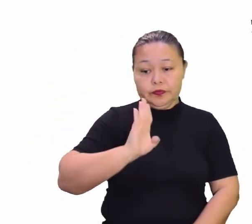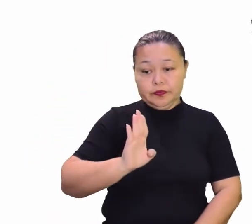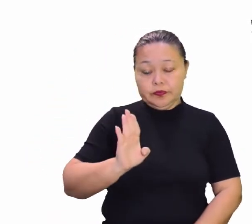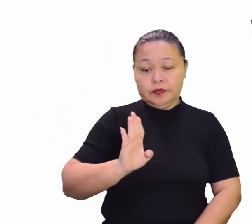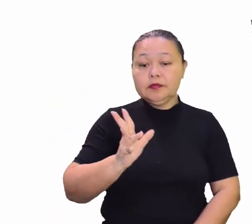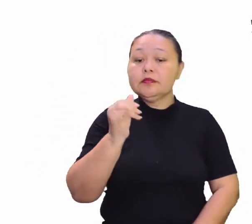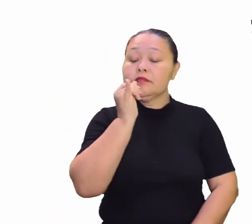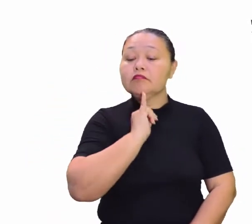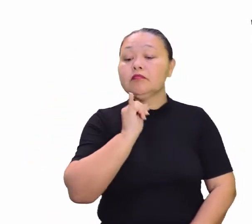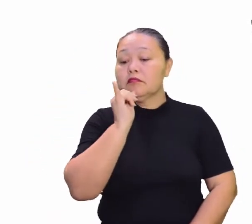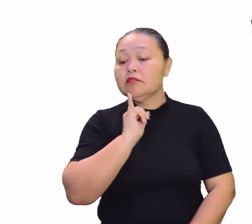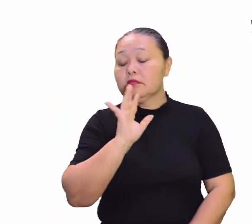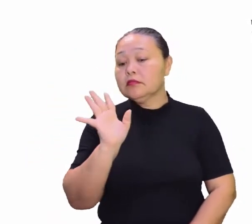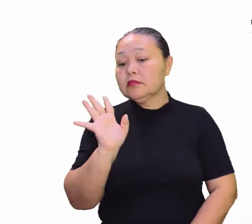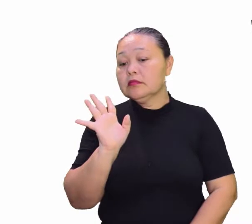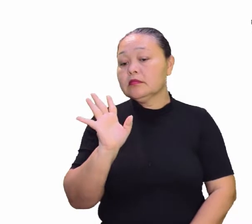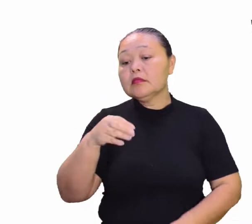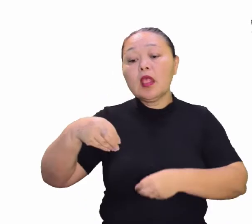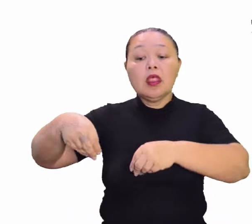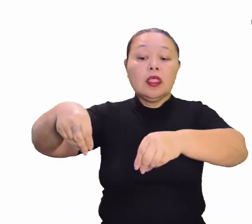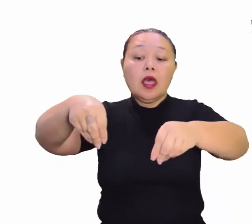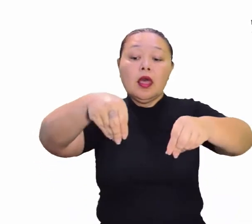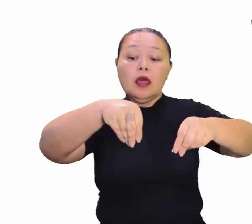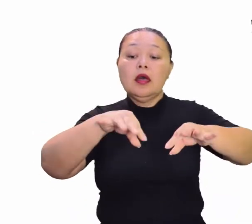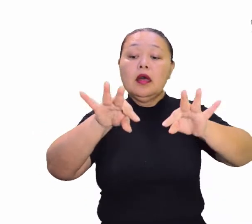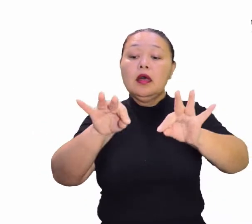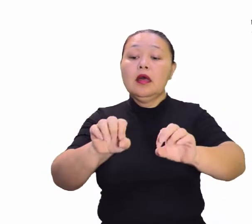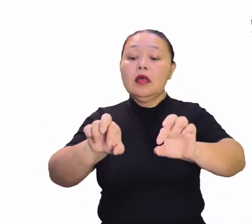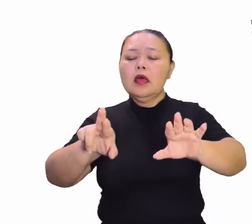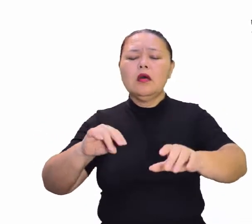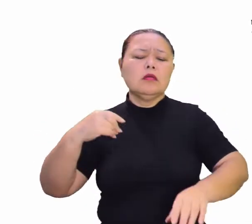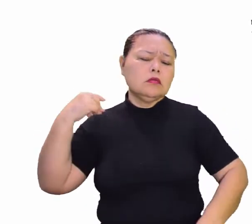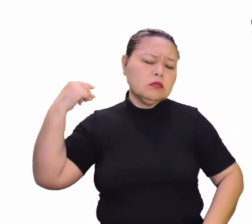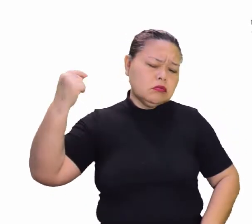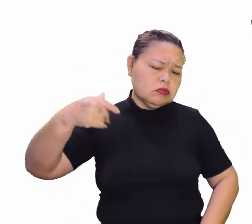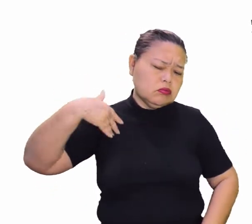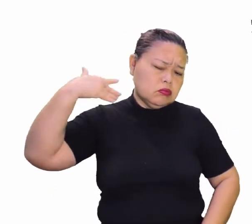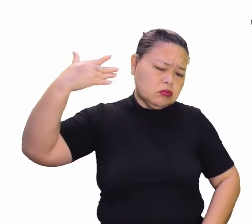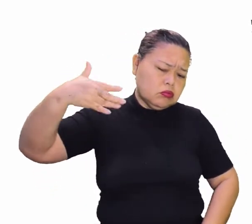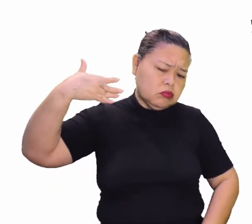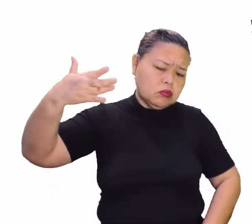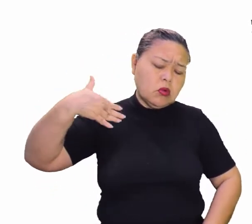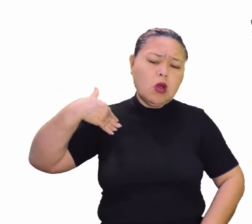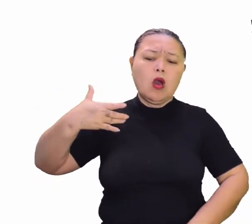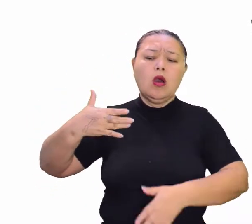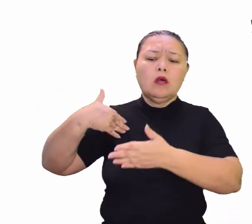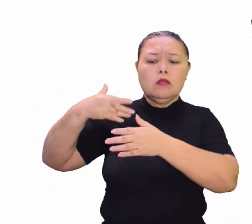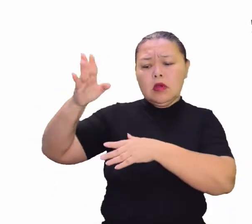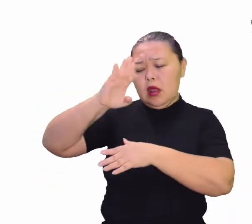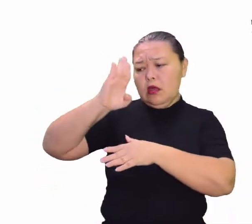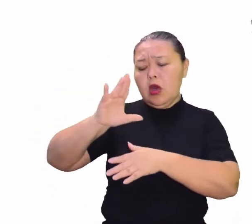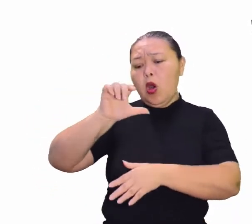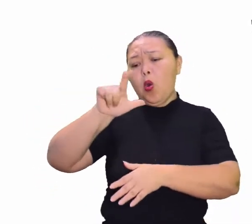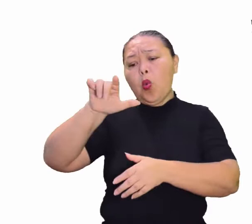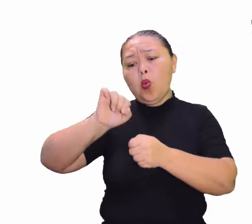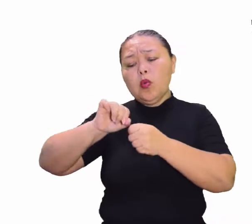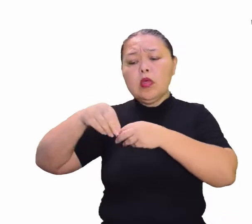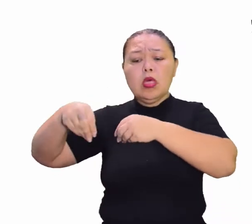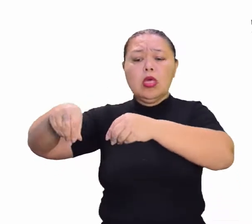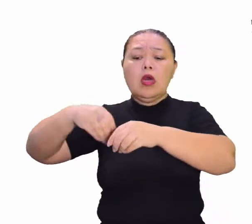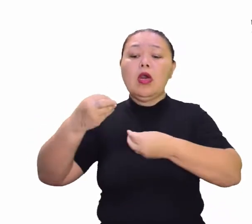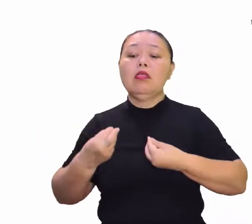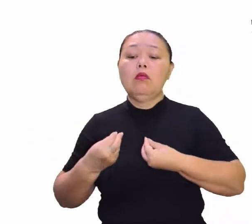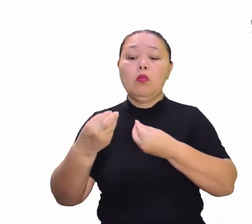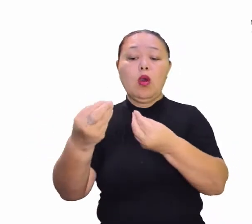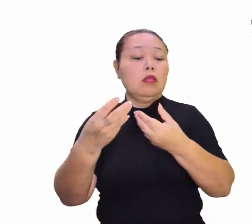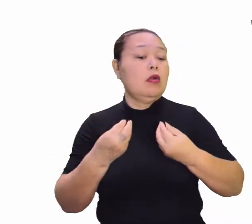exemplo, da questão da terra do Brasil, que é um problema aí desde o período aí do Brasil colonial, onde essas terras eram